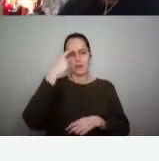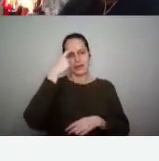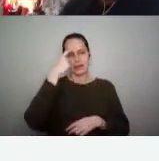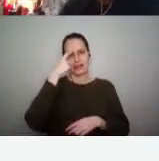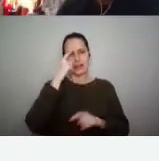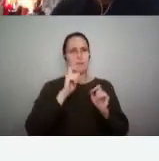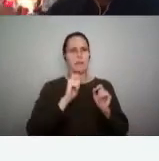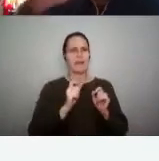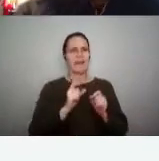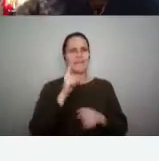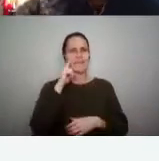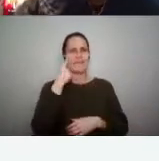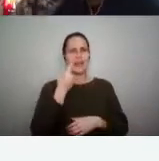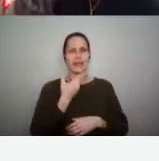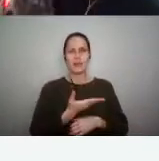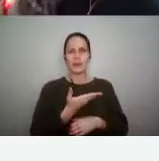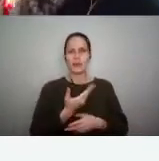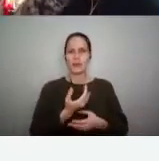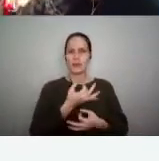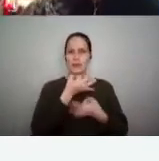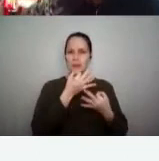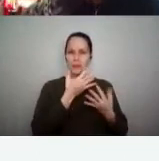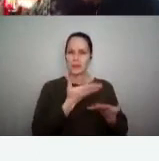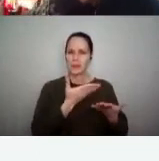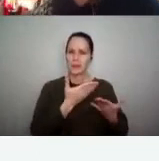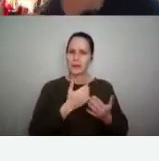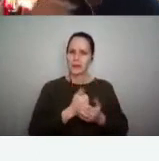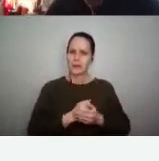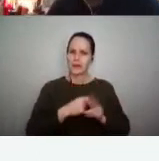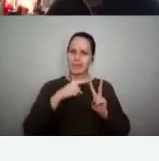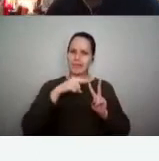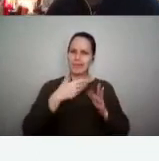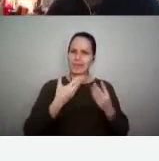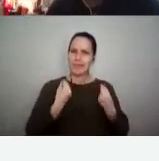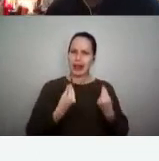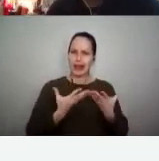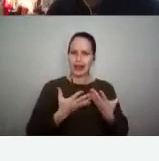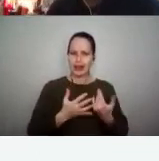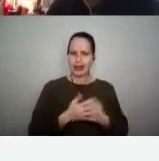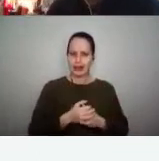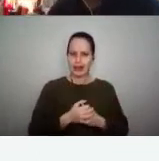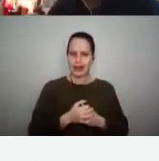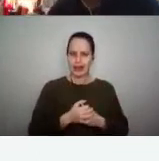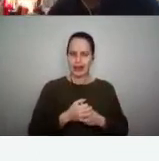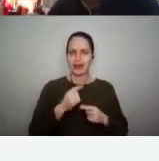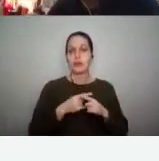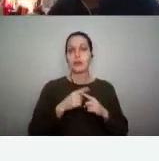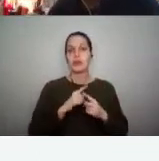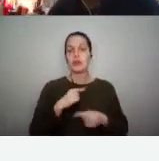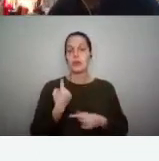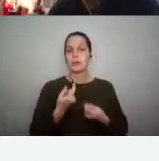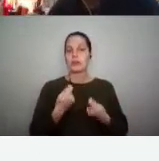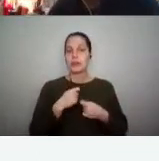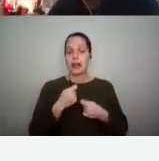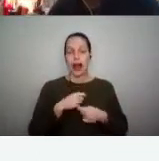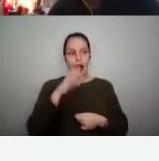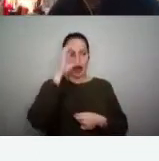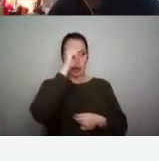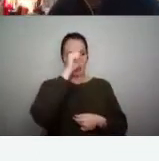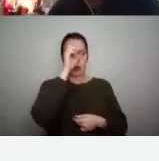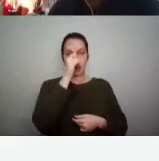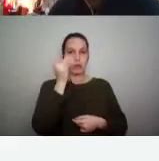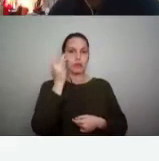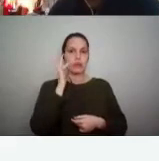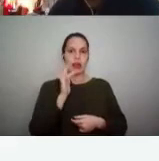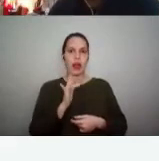essa coisa assim, né? Porque a gente tinha que aprender aquilo e não sabia de onde veio, para que